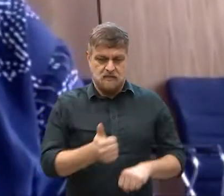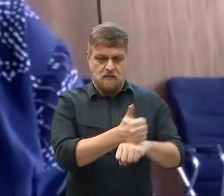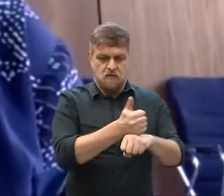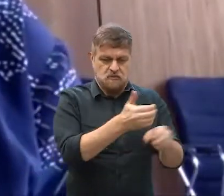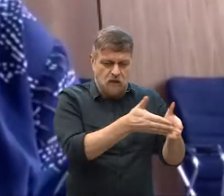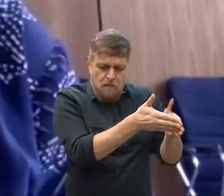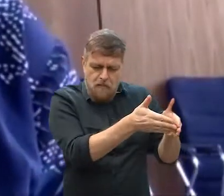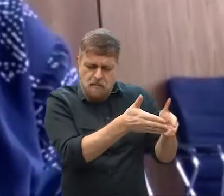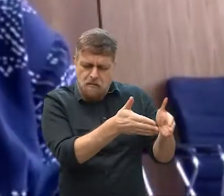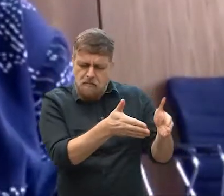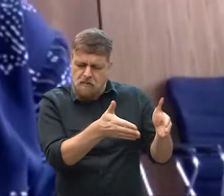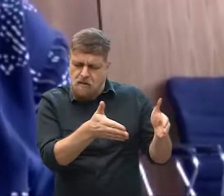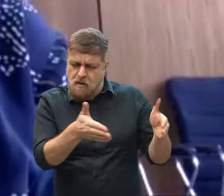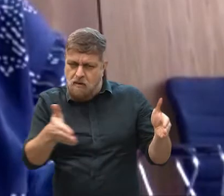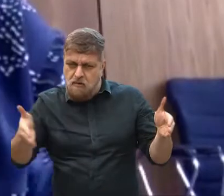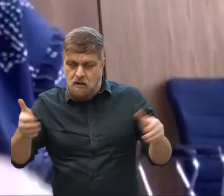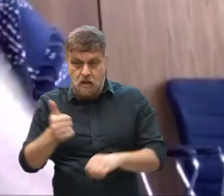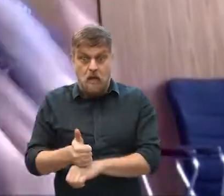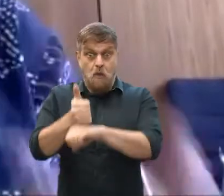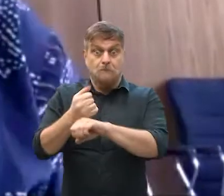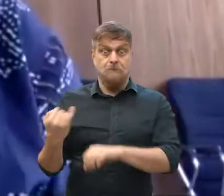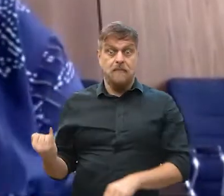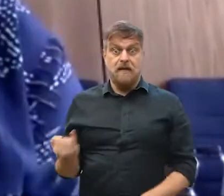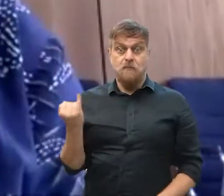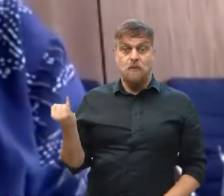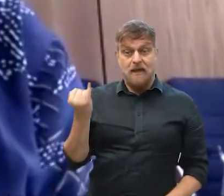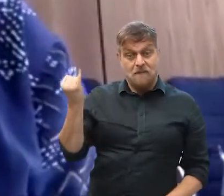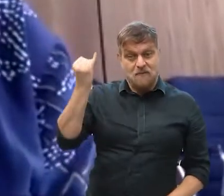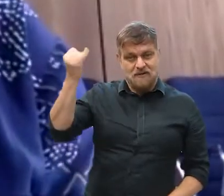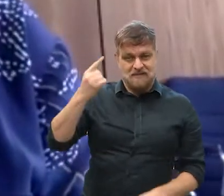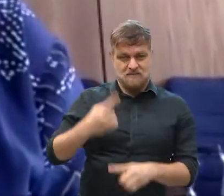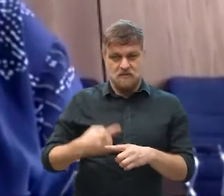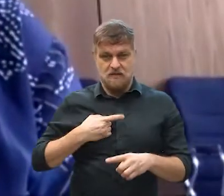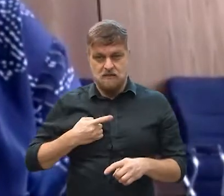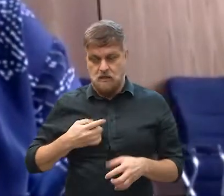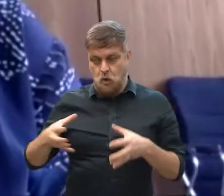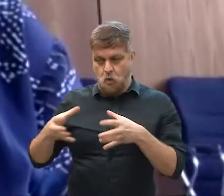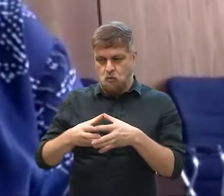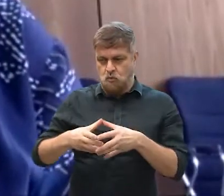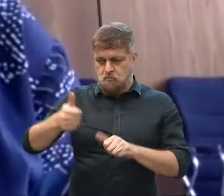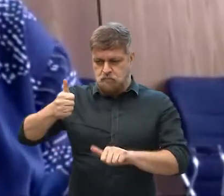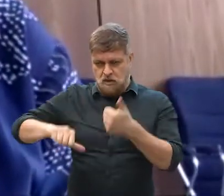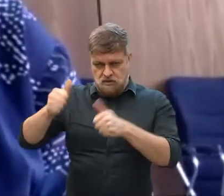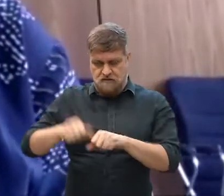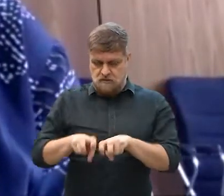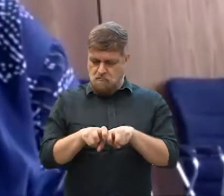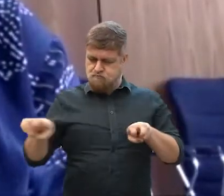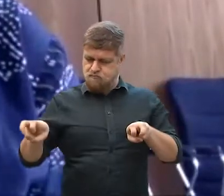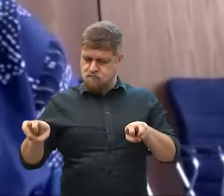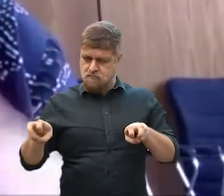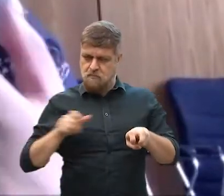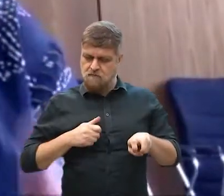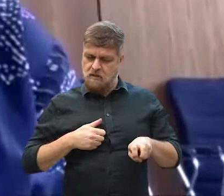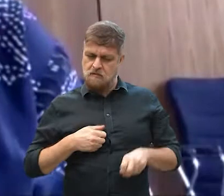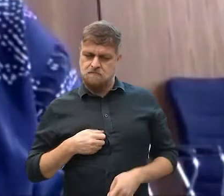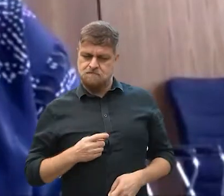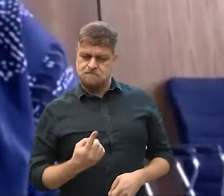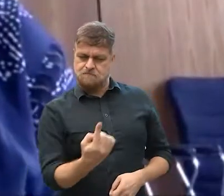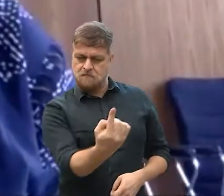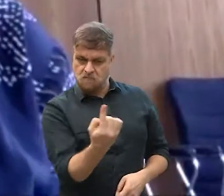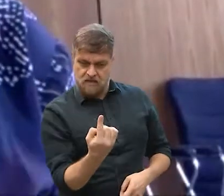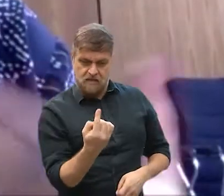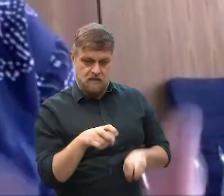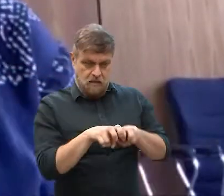da carreira dele. É um prêmio extremamente importante porque ele traz um júri renomado internacional para que faça uma avaliação